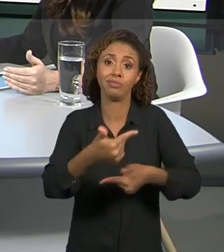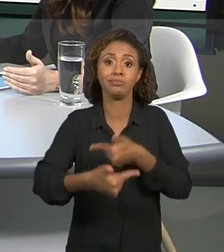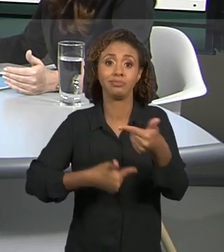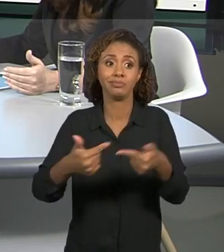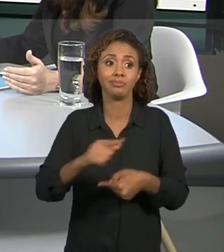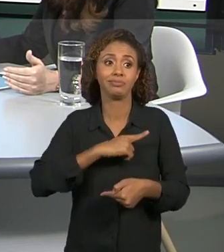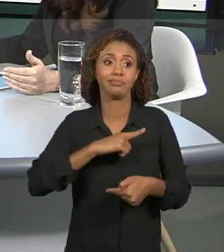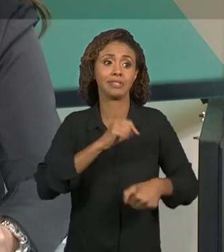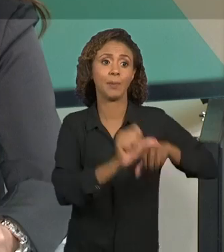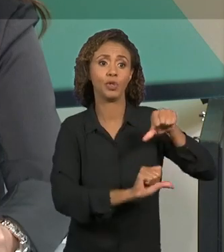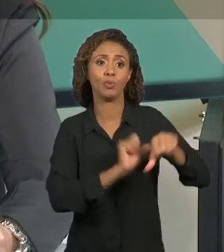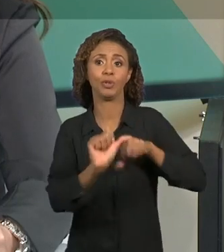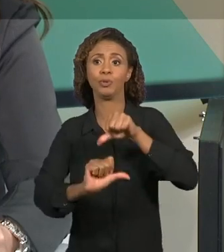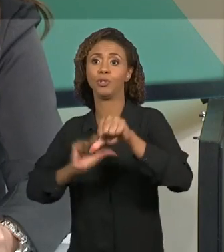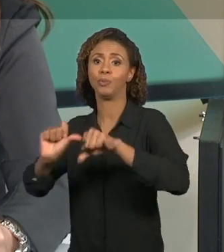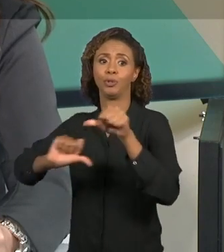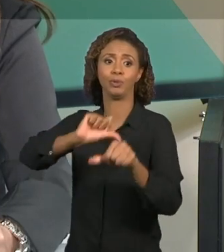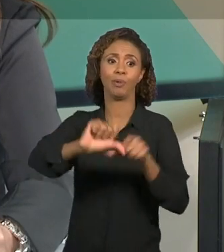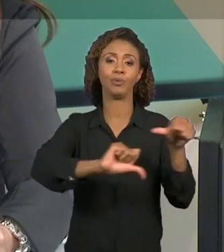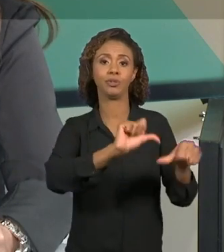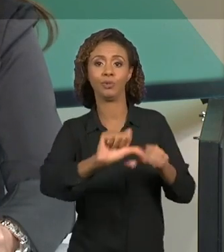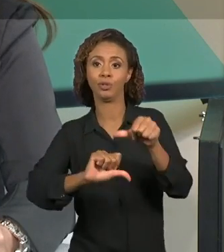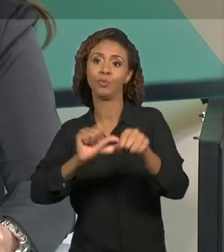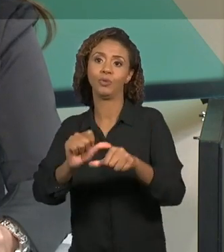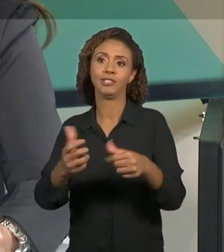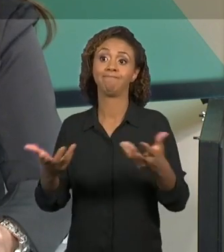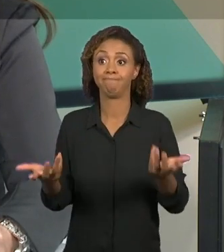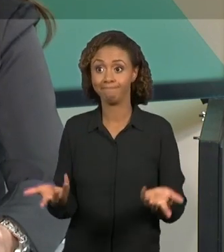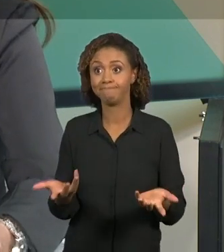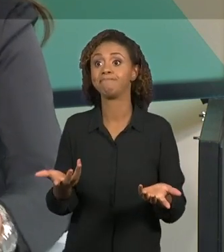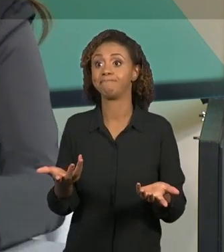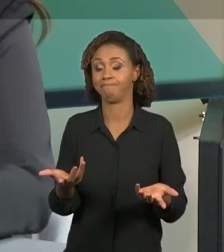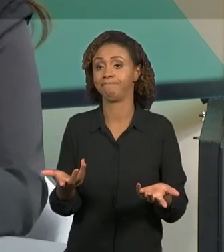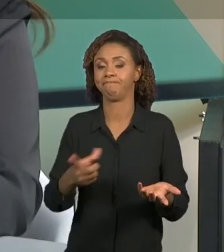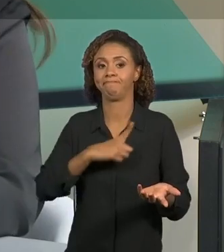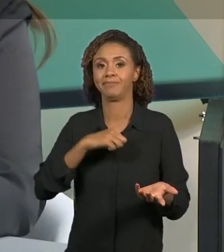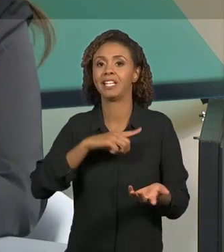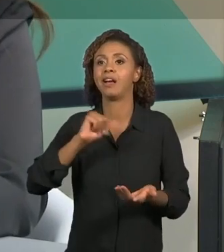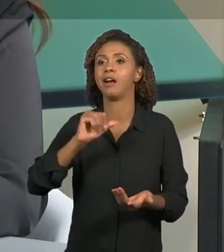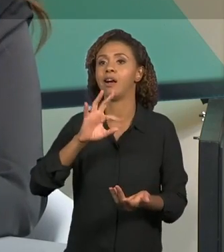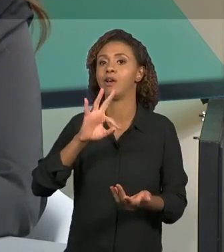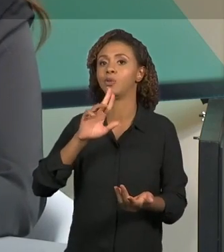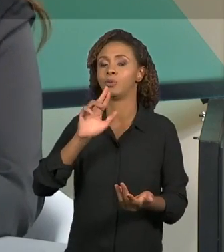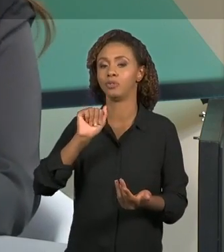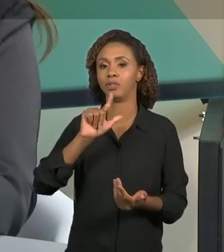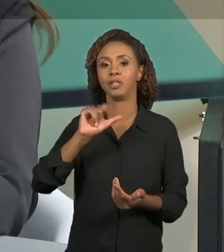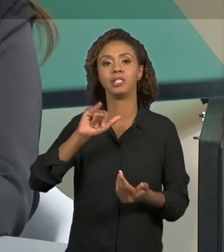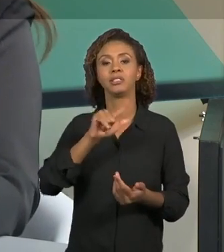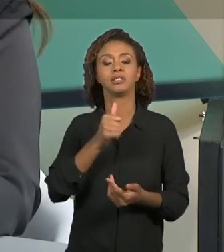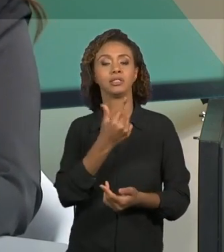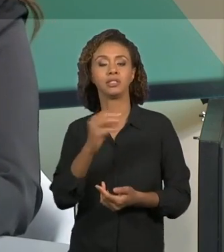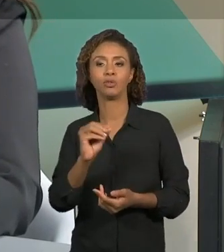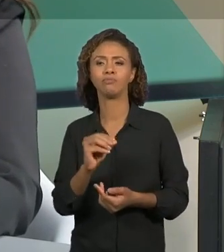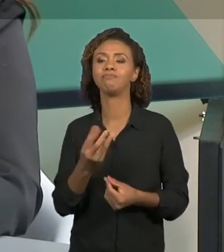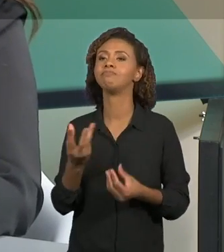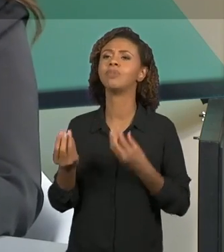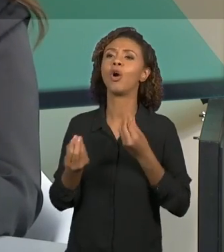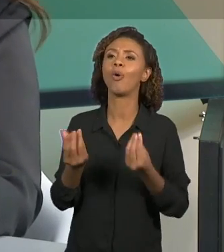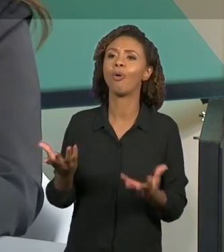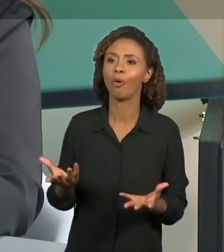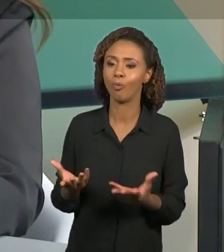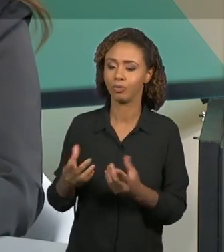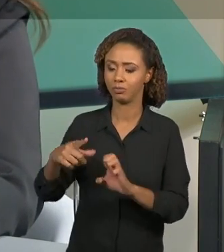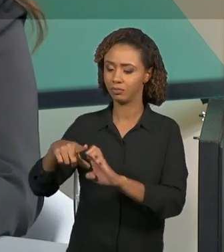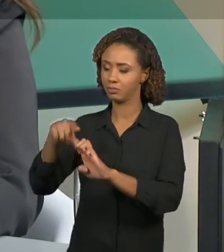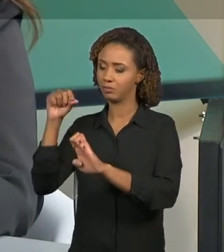né em termos de atualização profissional então assim como você vê a ideia porque são duas coisas unidas né